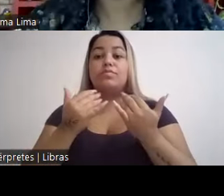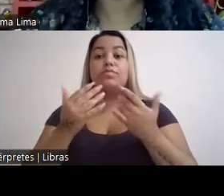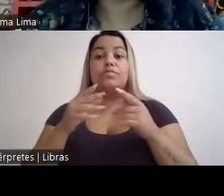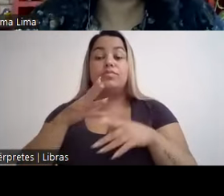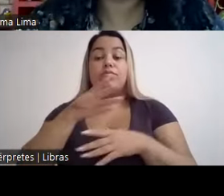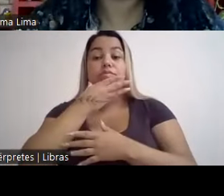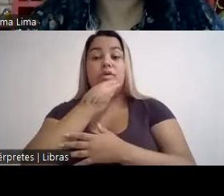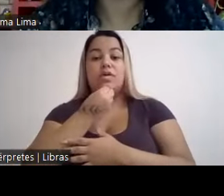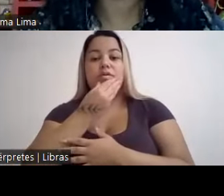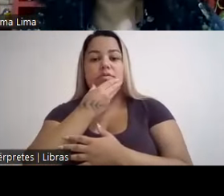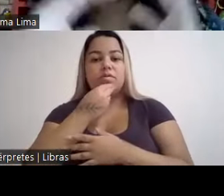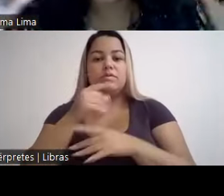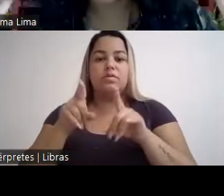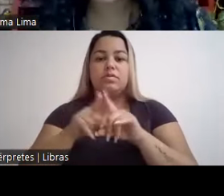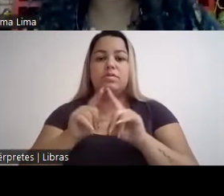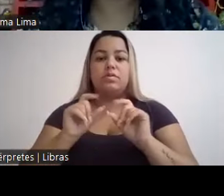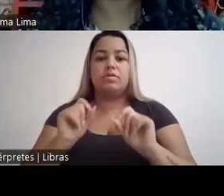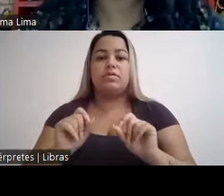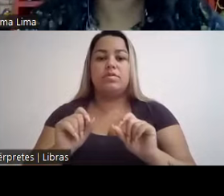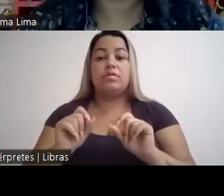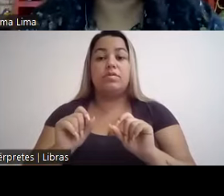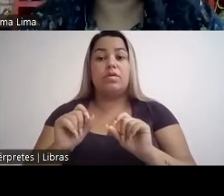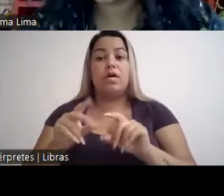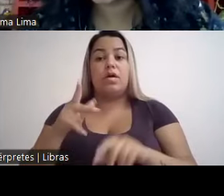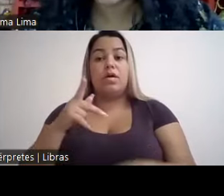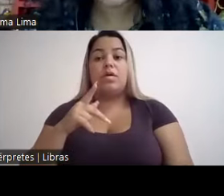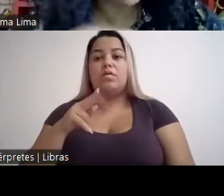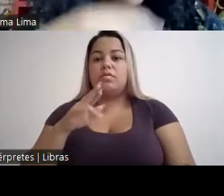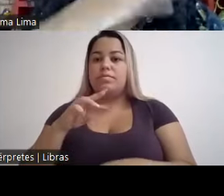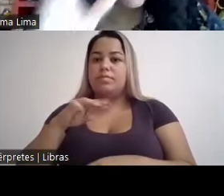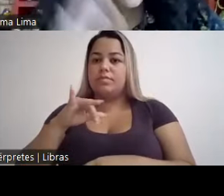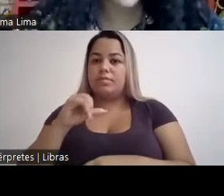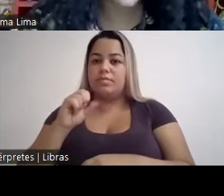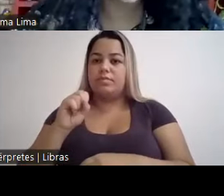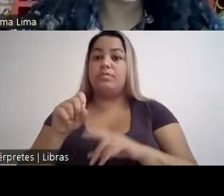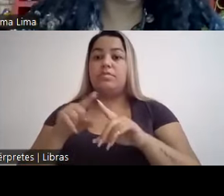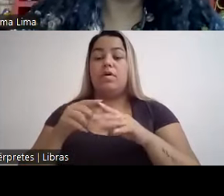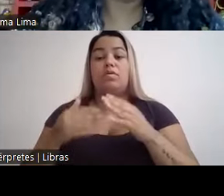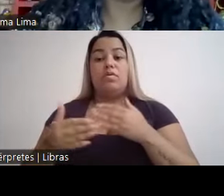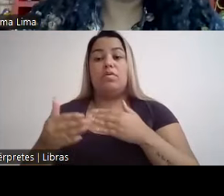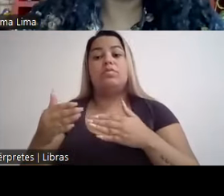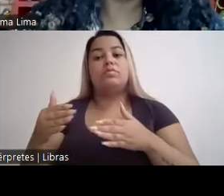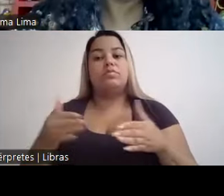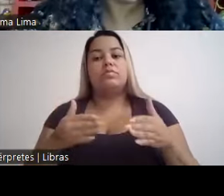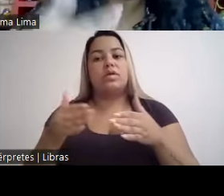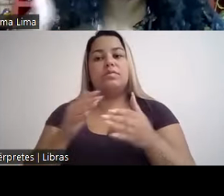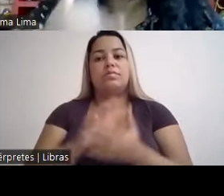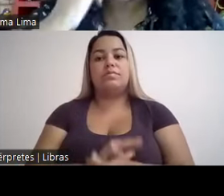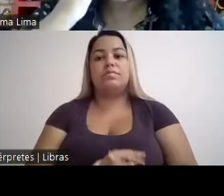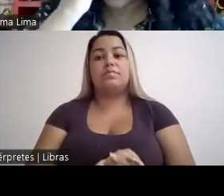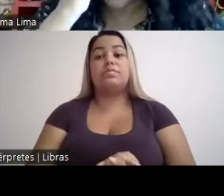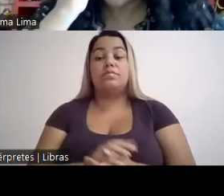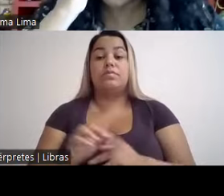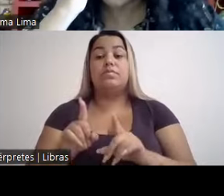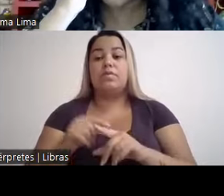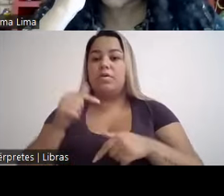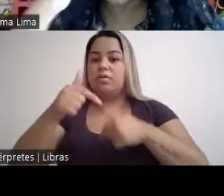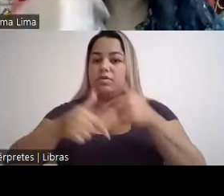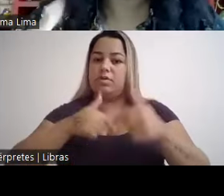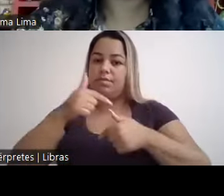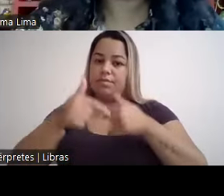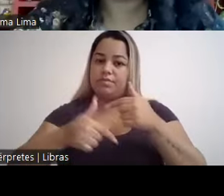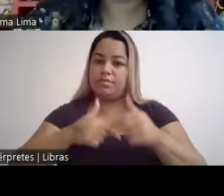da engenharia, com algumas premissas já estabelecidas ao longo da jornada do que é esse trabalho. Então,